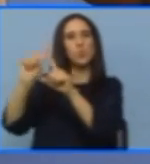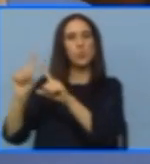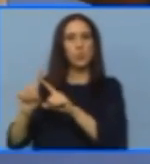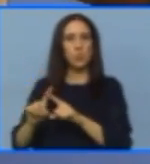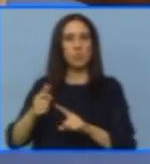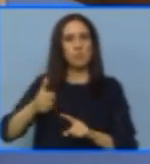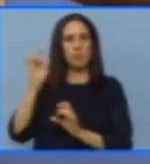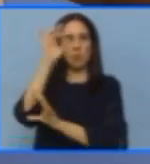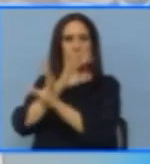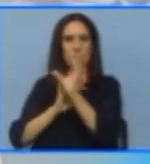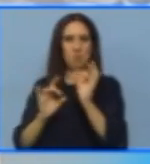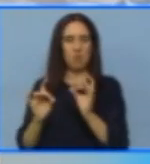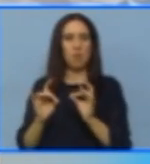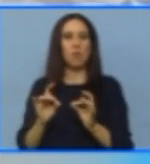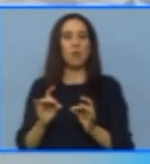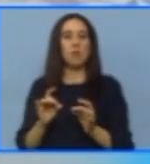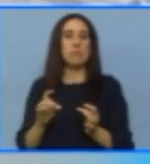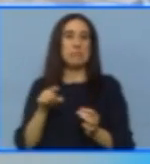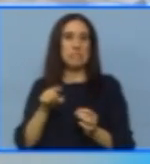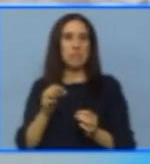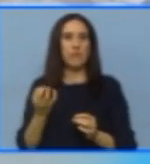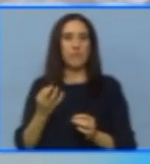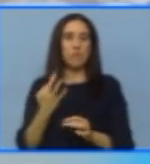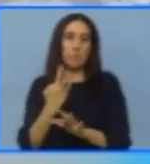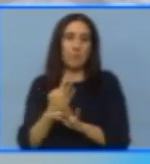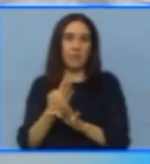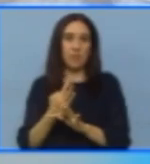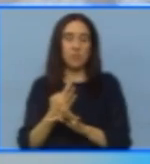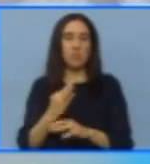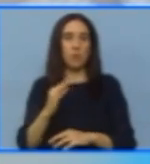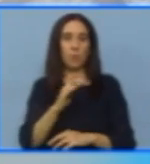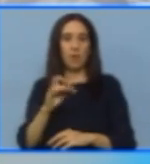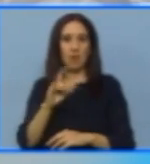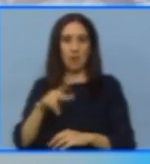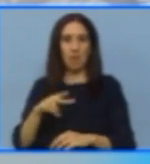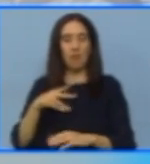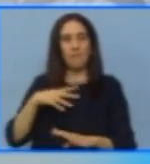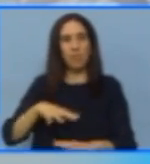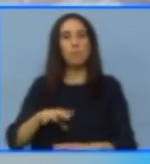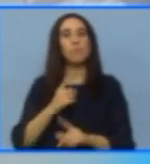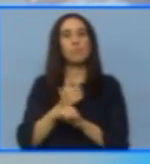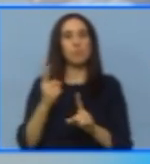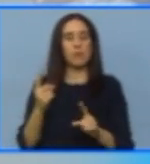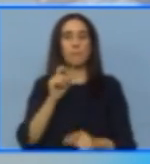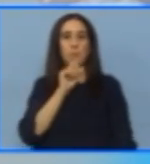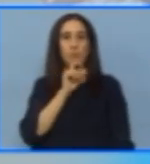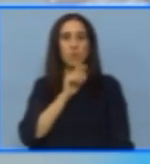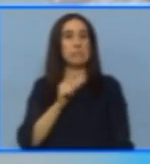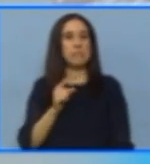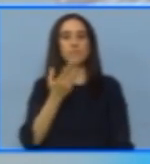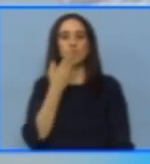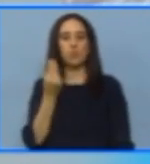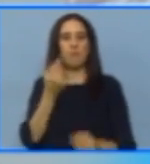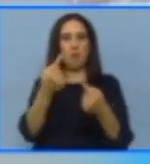essencialmente da Europa. E isto também é a festa que o ACANAC é, porque é a oportunidade que os nossos